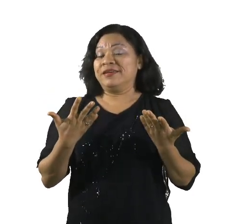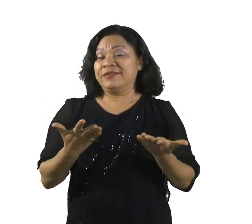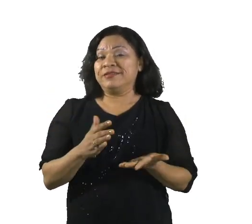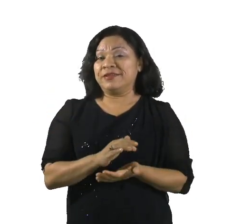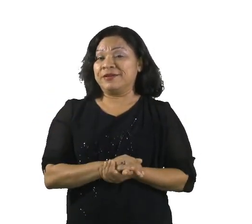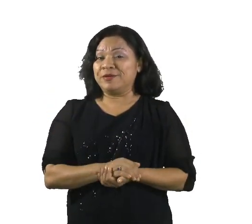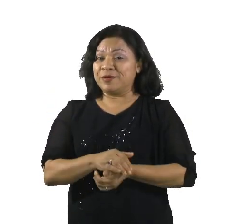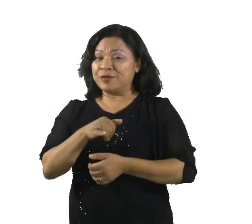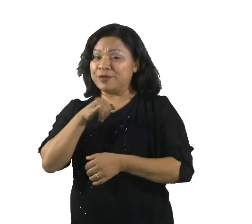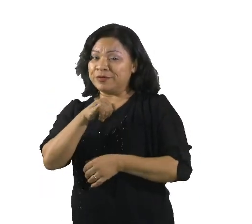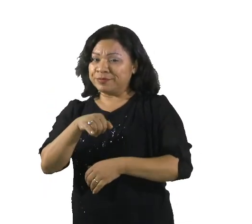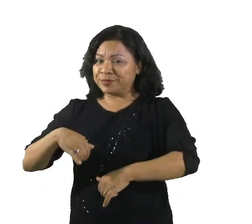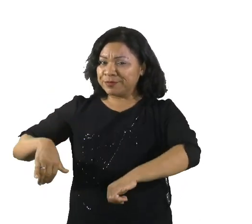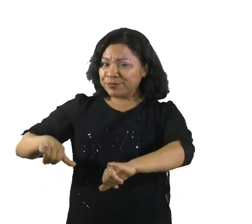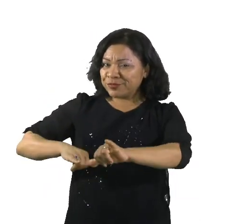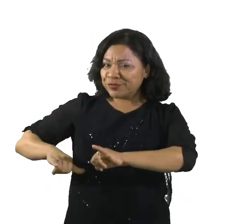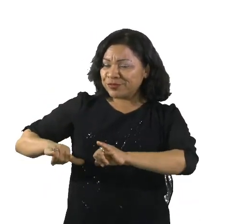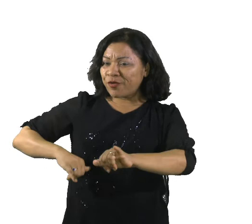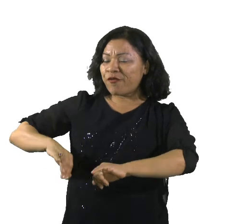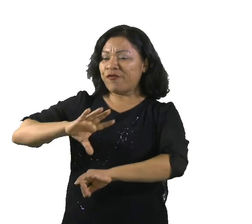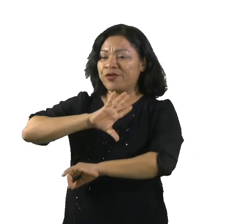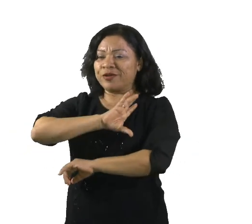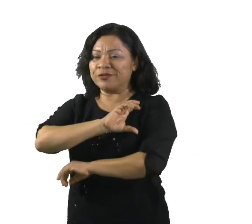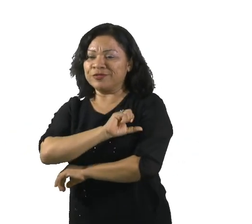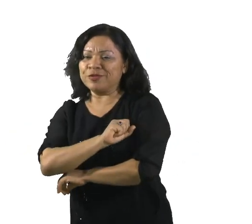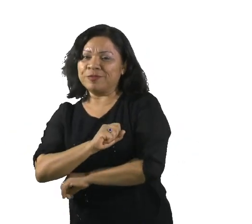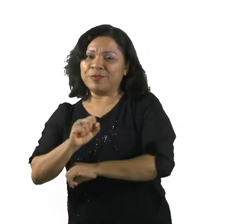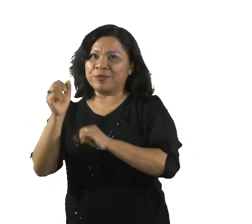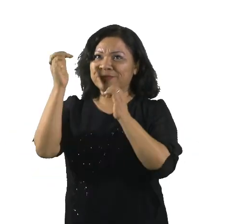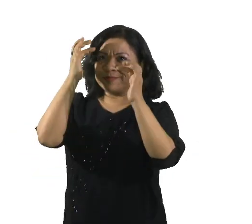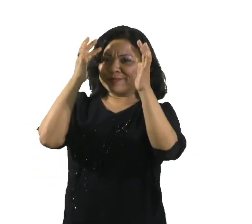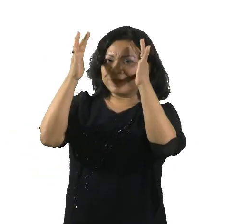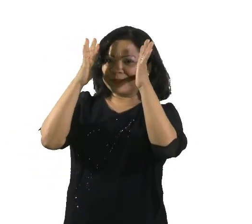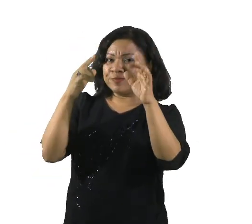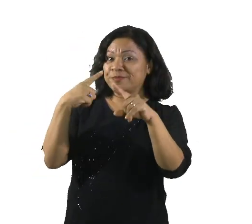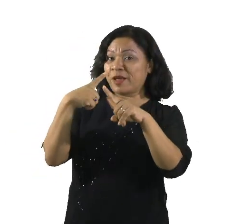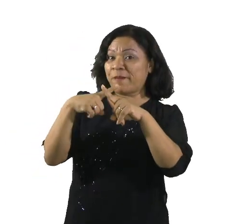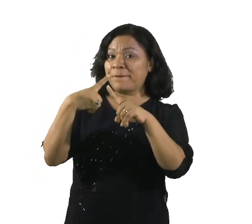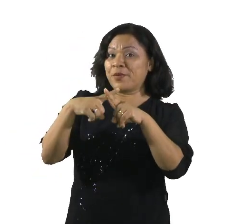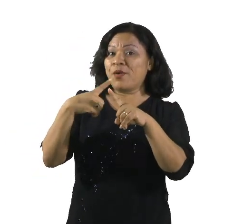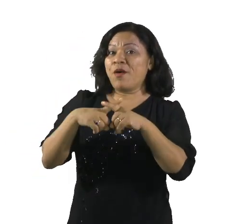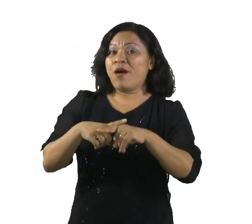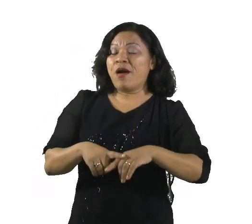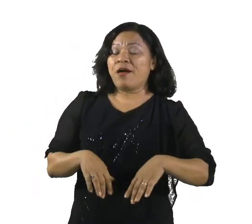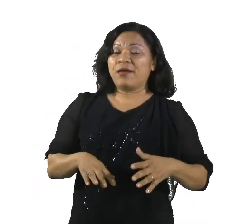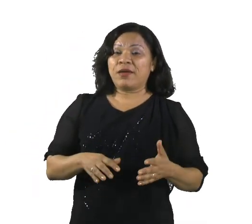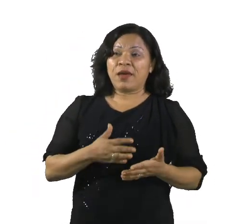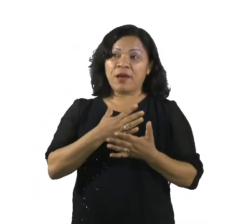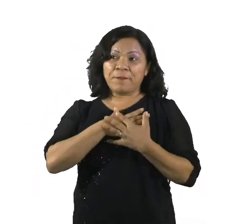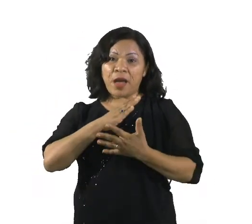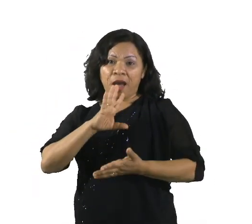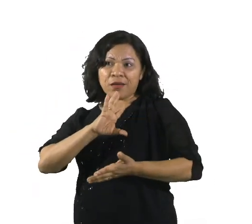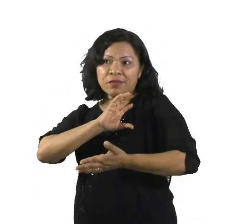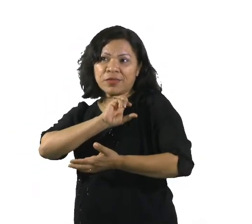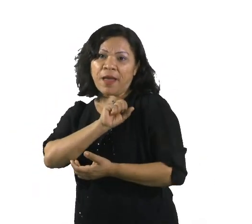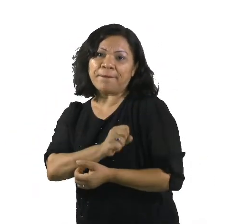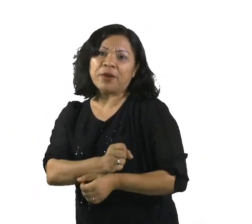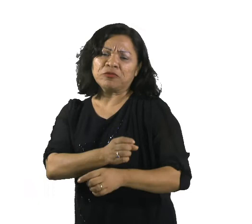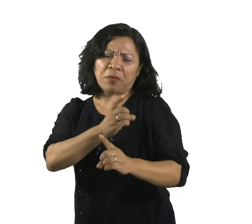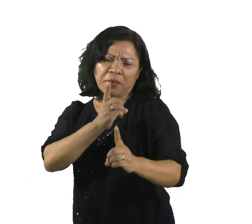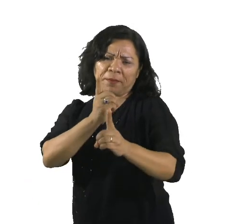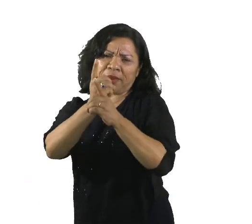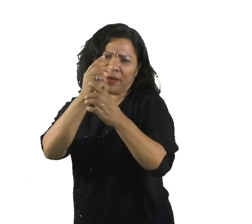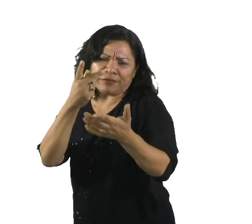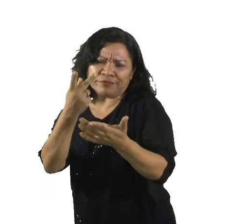amores por quem nem imaginavam, já que se apaixonam pela primeira coisa que vem na frente. A confusão desses